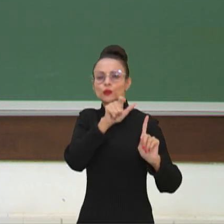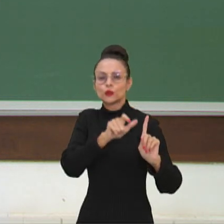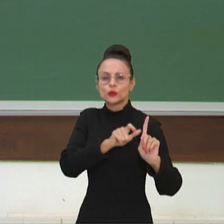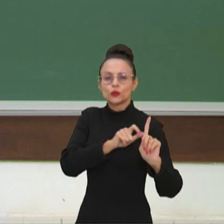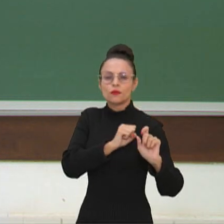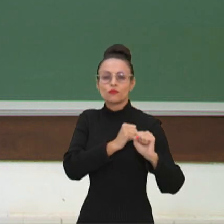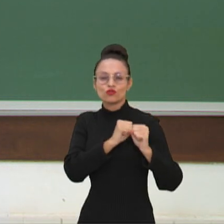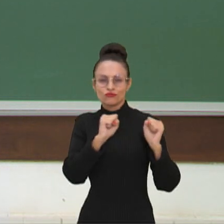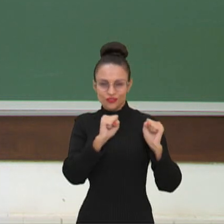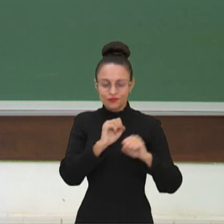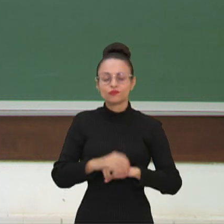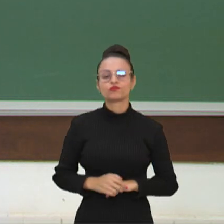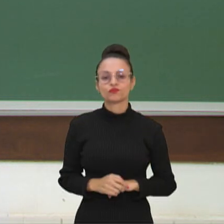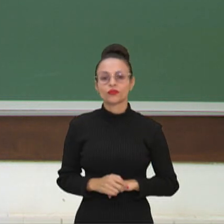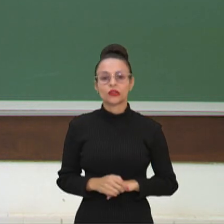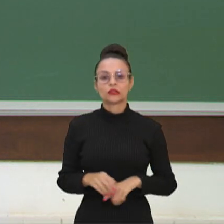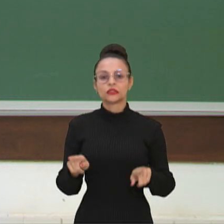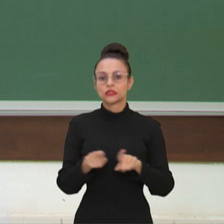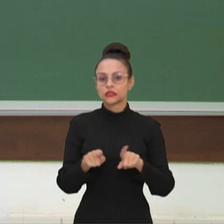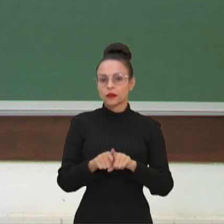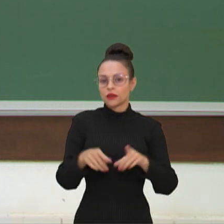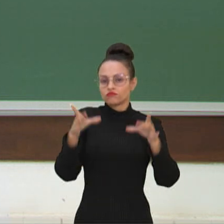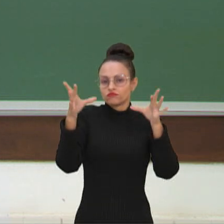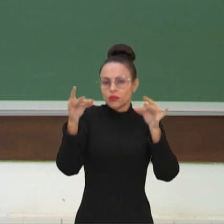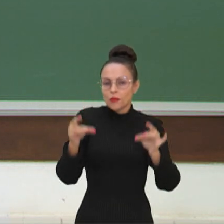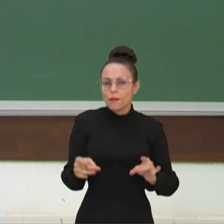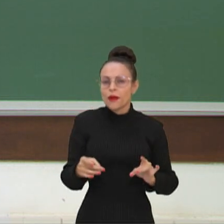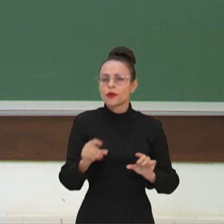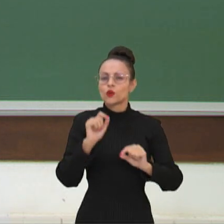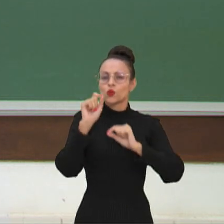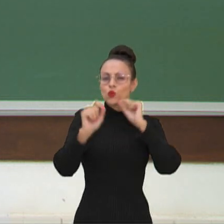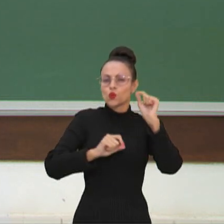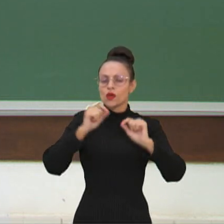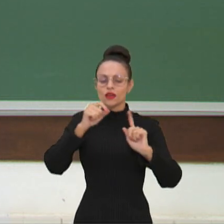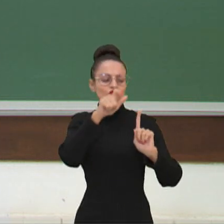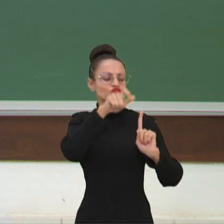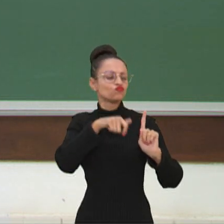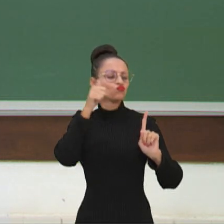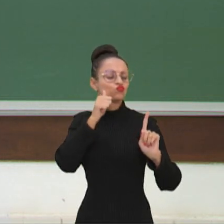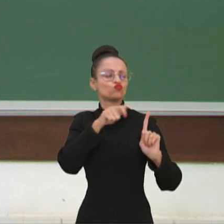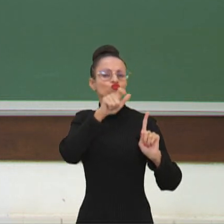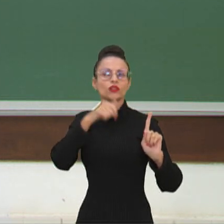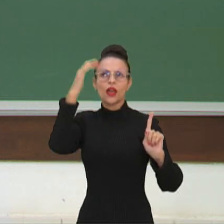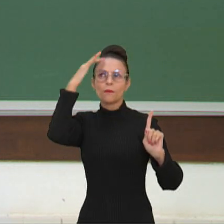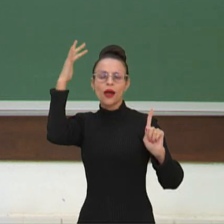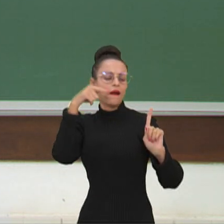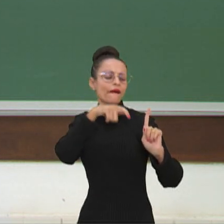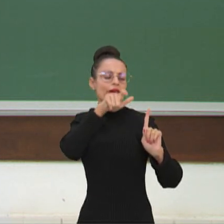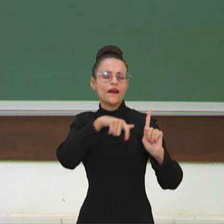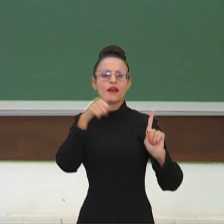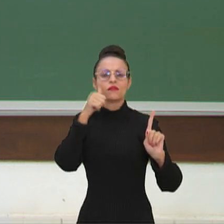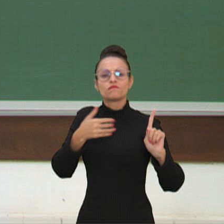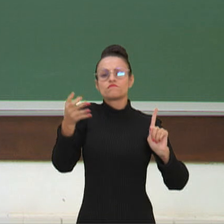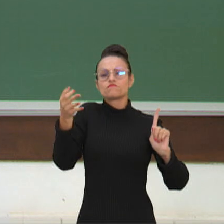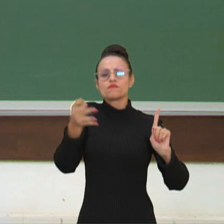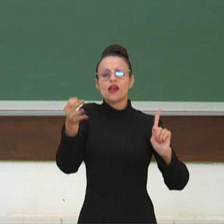do romantismo e outras do período do realismo. Então, por que ele é tão importante, né? Porque ele pega